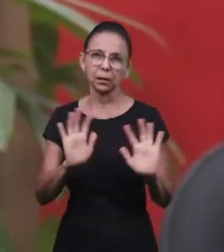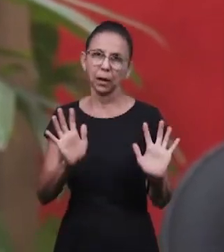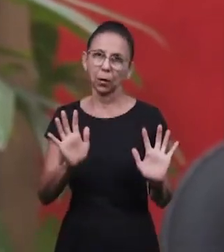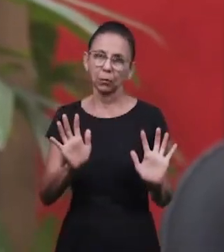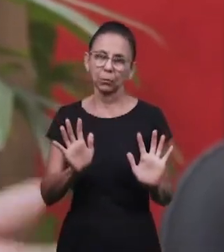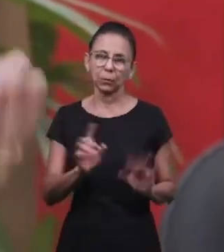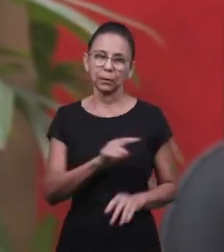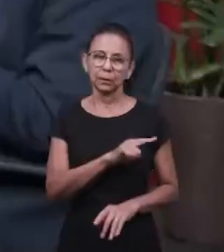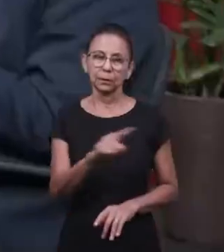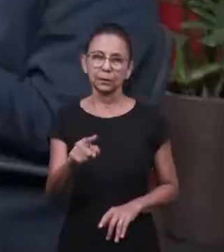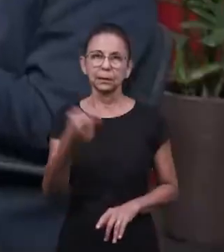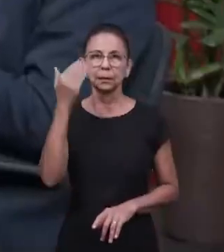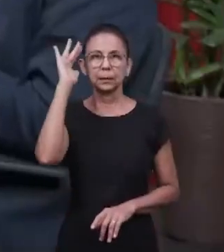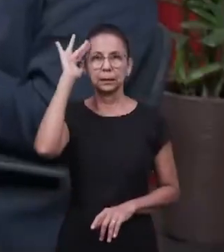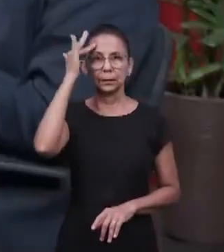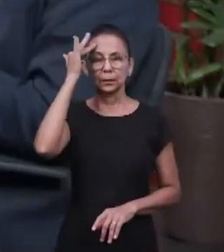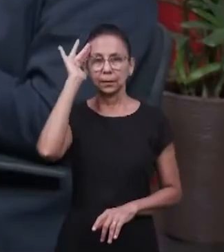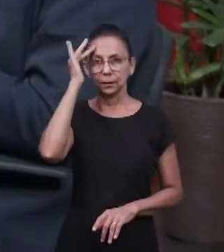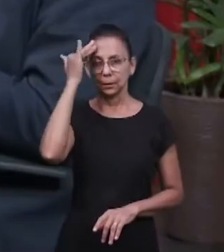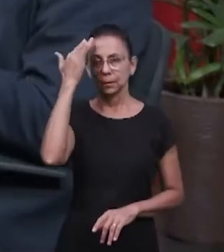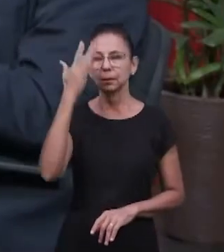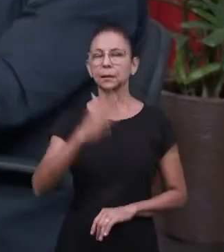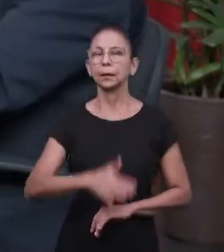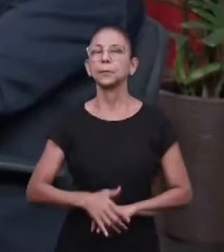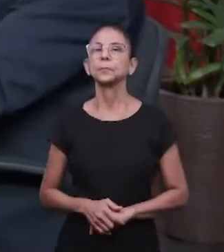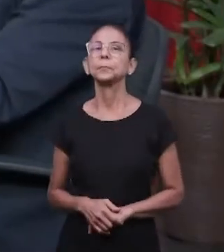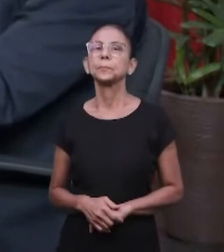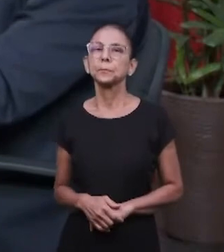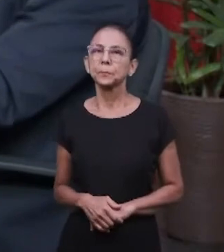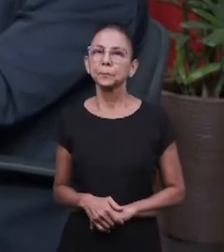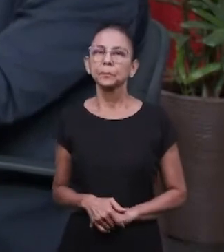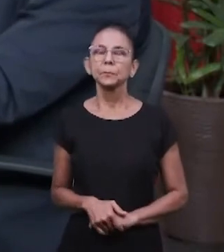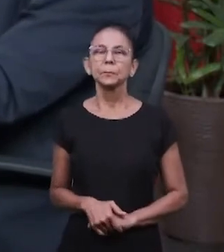grosseiro, mas é Exato. importante para elas compreenderem que